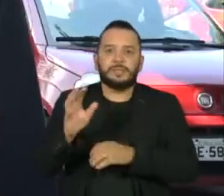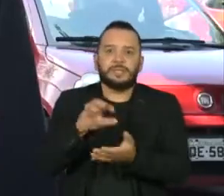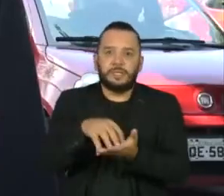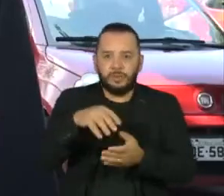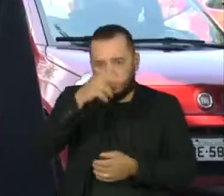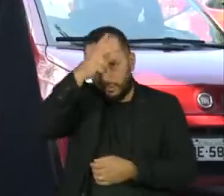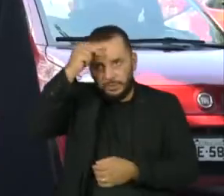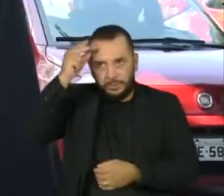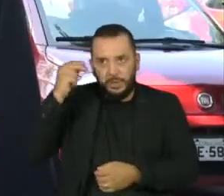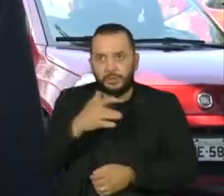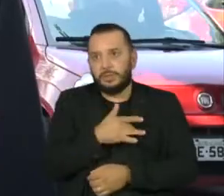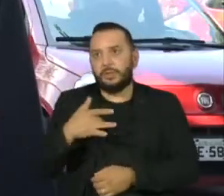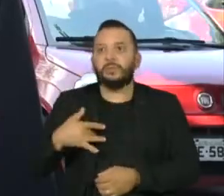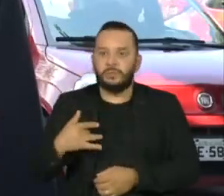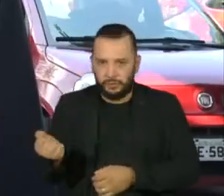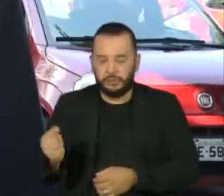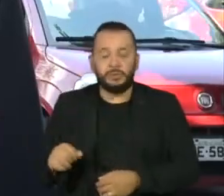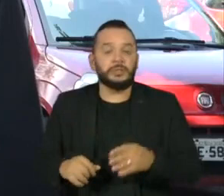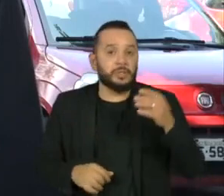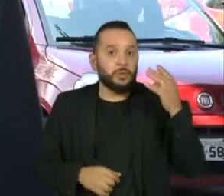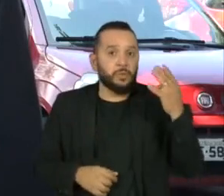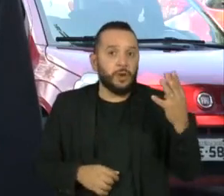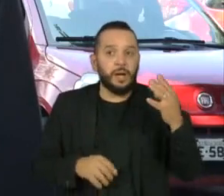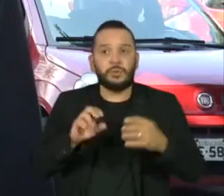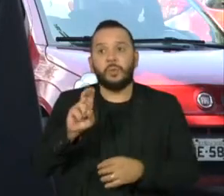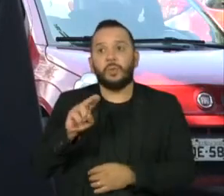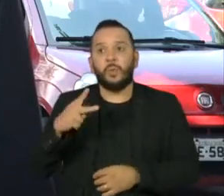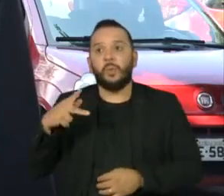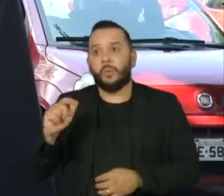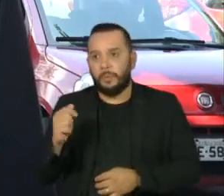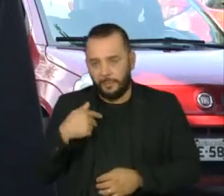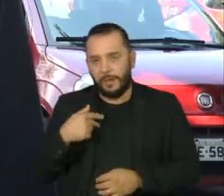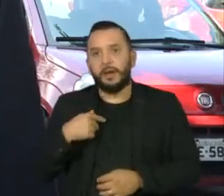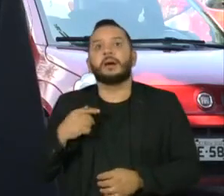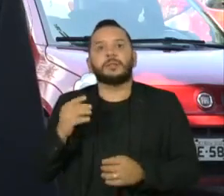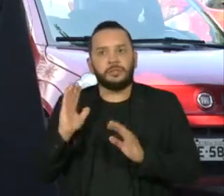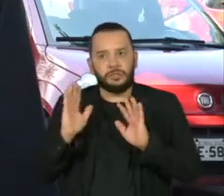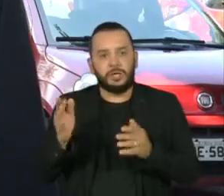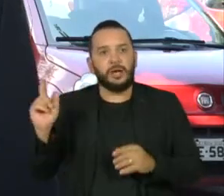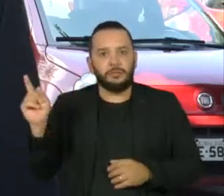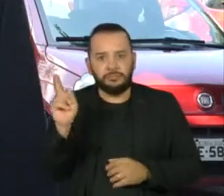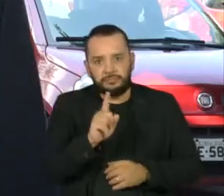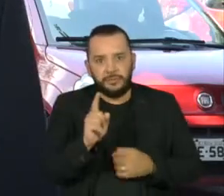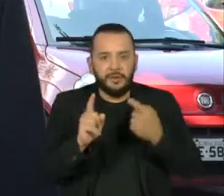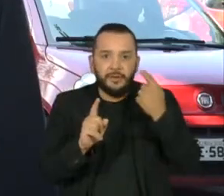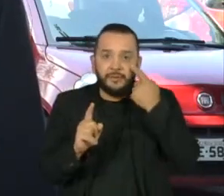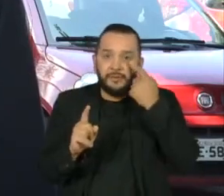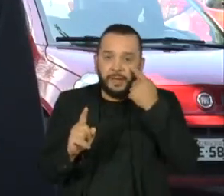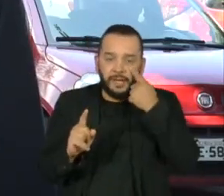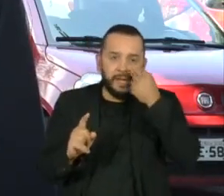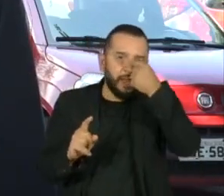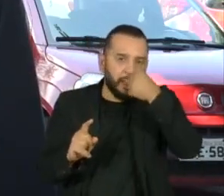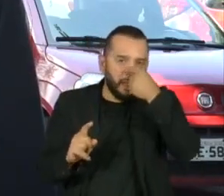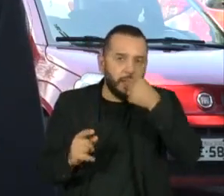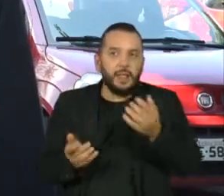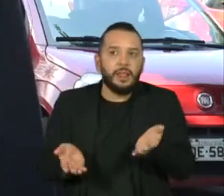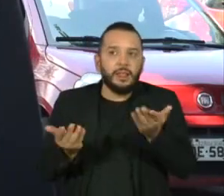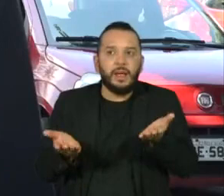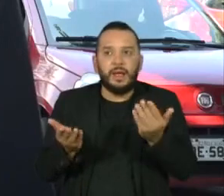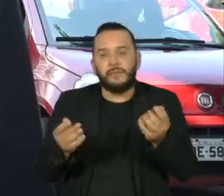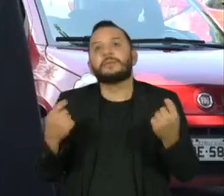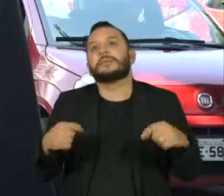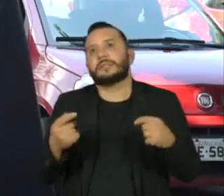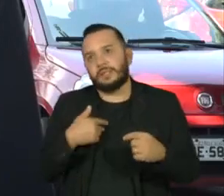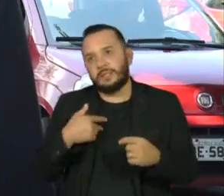Rio de Janeiro quatro upas foram destinados para a triagem dos pacientes quem apresentar sintomas leves da gripe